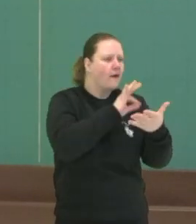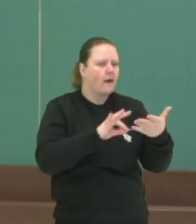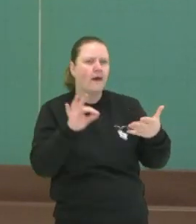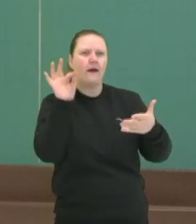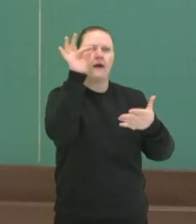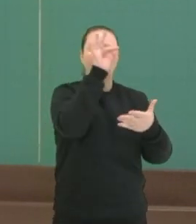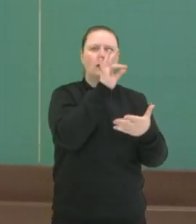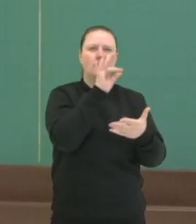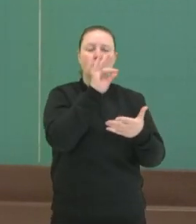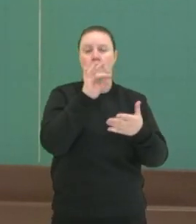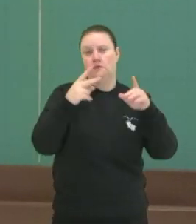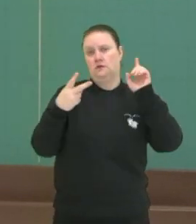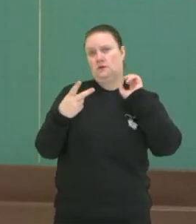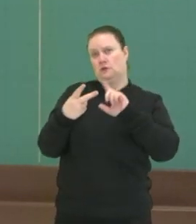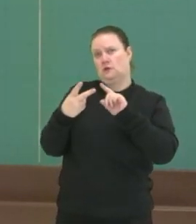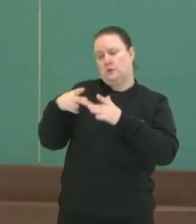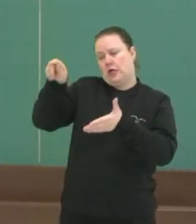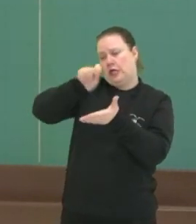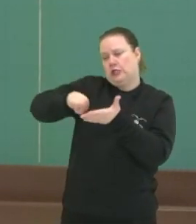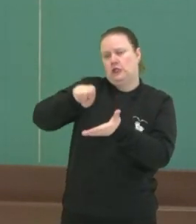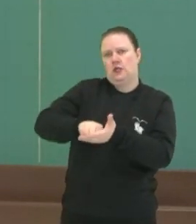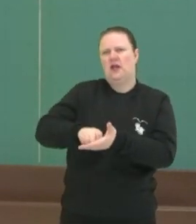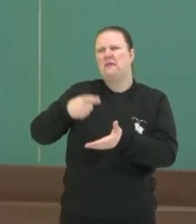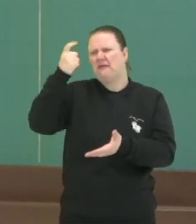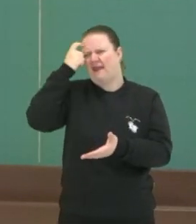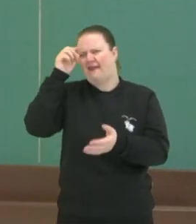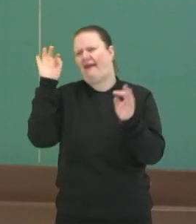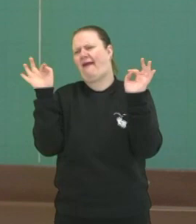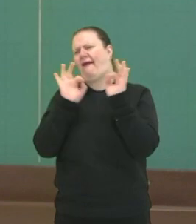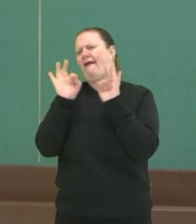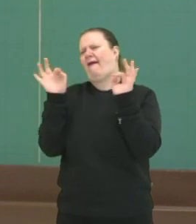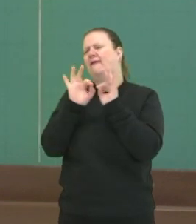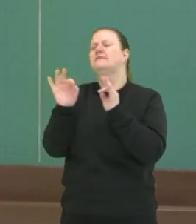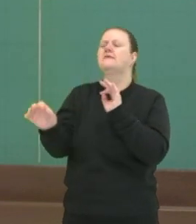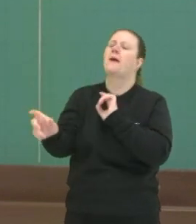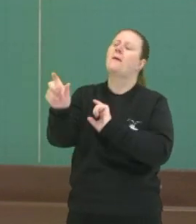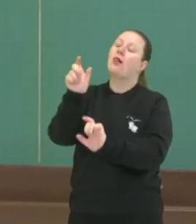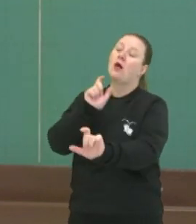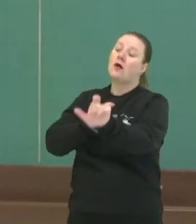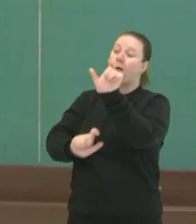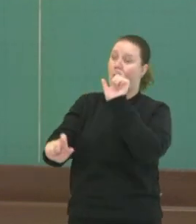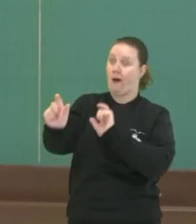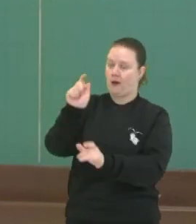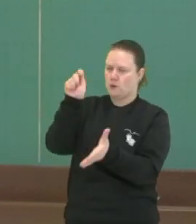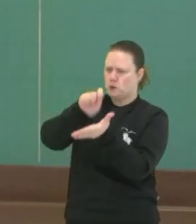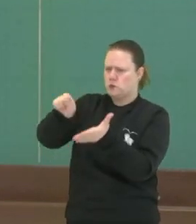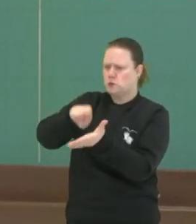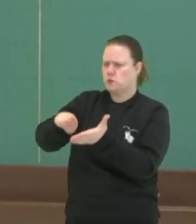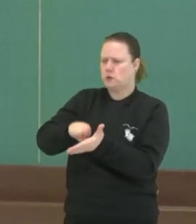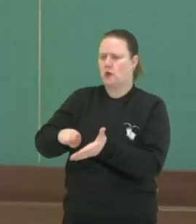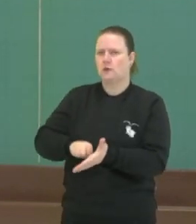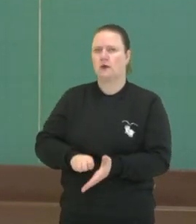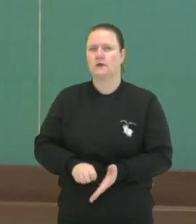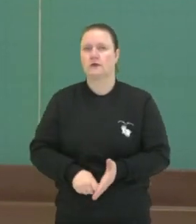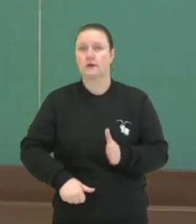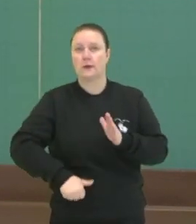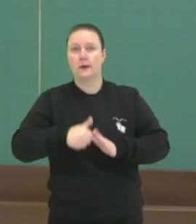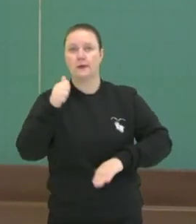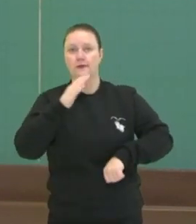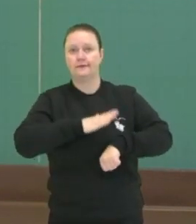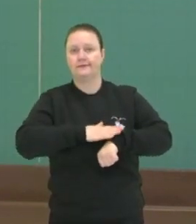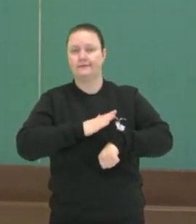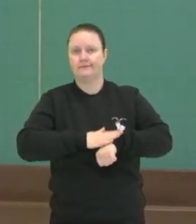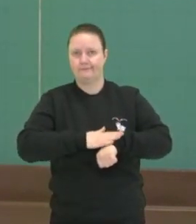era escrita, a mesma coisa. Você não pensava muito, só ia escrevendo, deixando as palavras surgirem sem ter controle delas. Essa era a primeira fase, uma fase